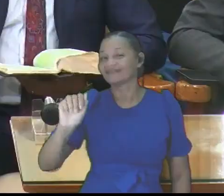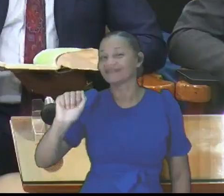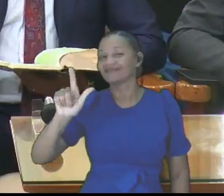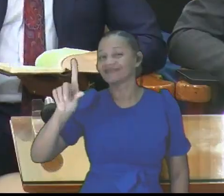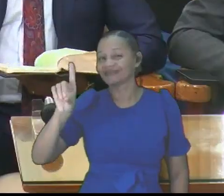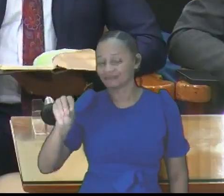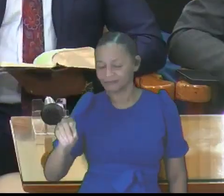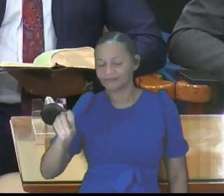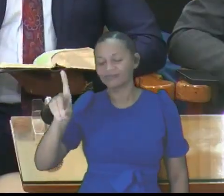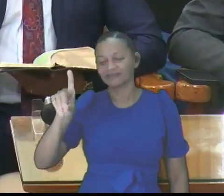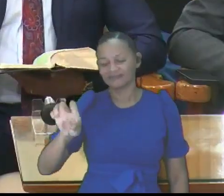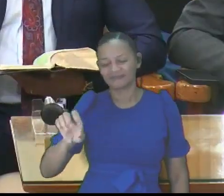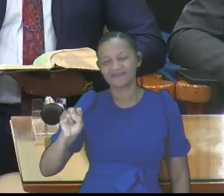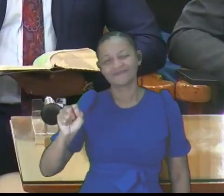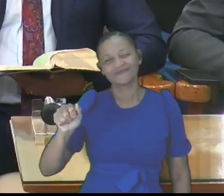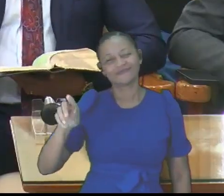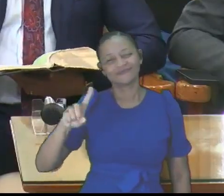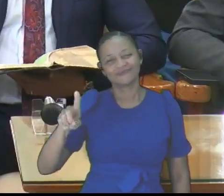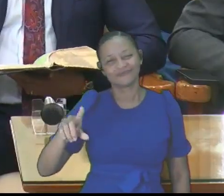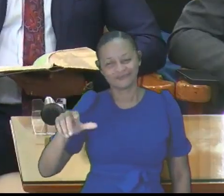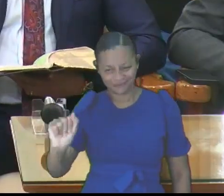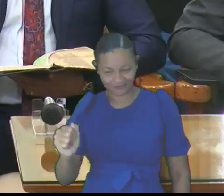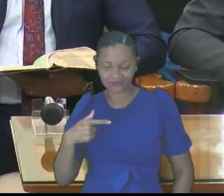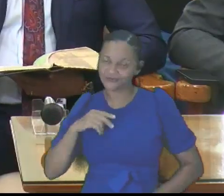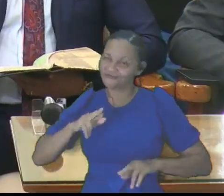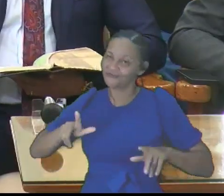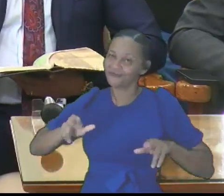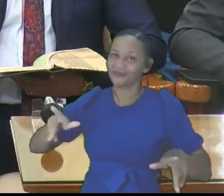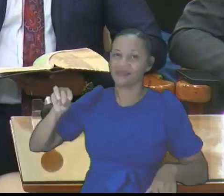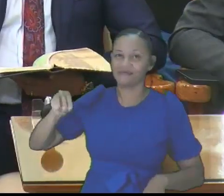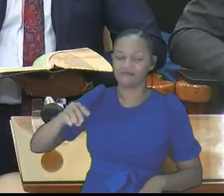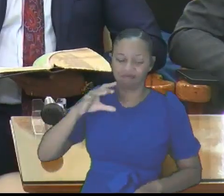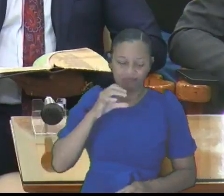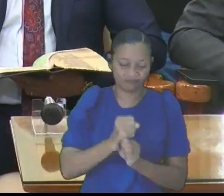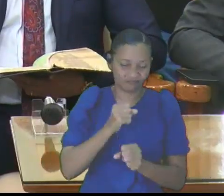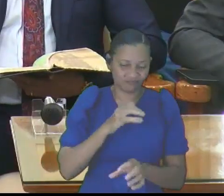minha conta que eu fiz hoje nas pressas, dá